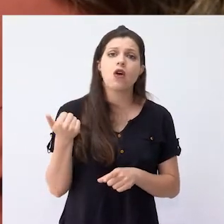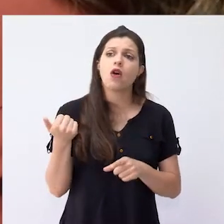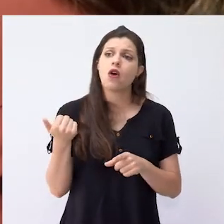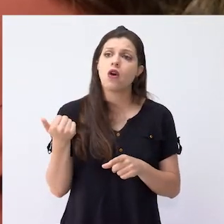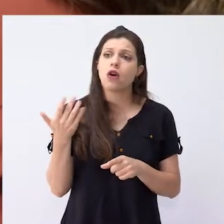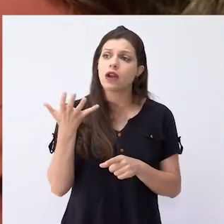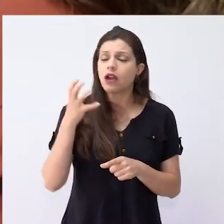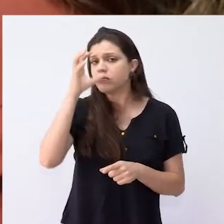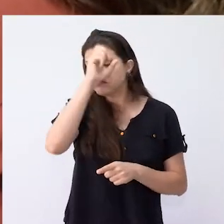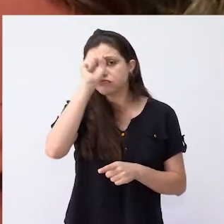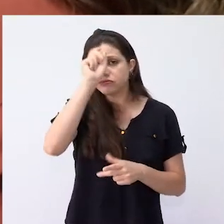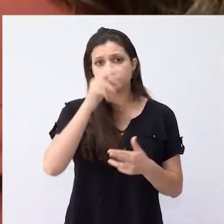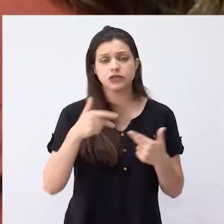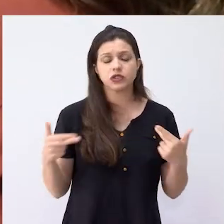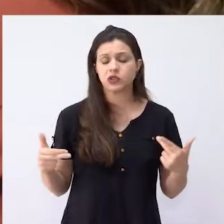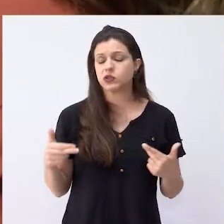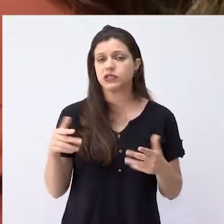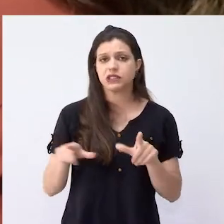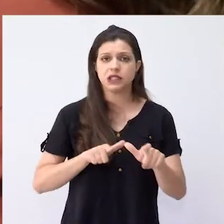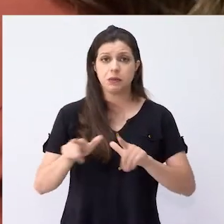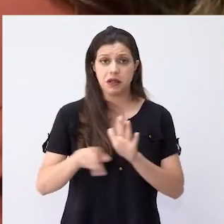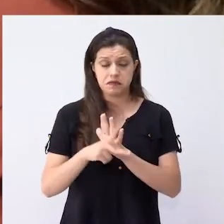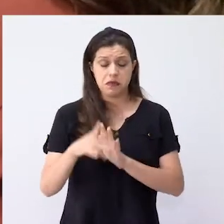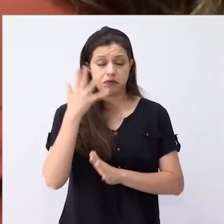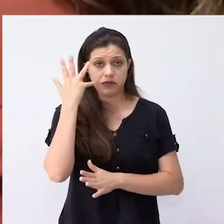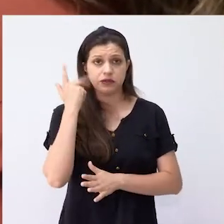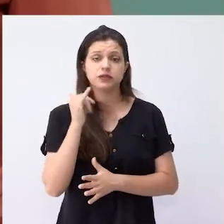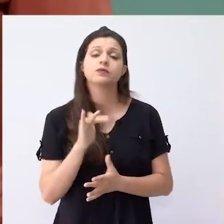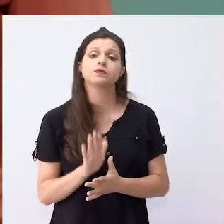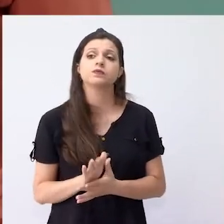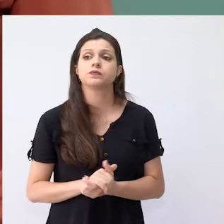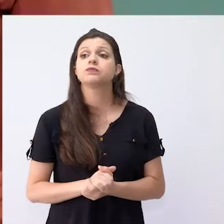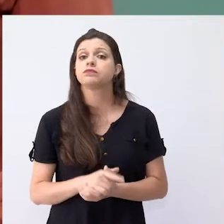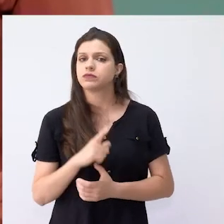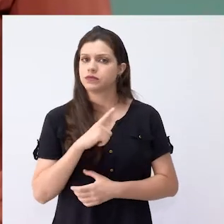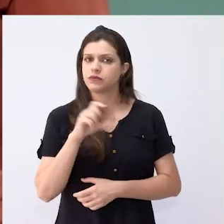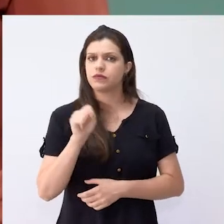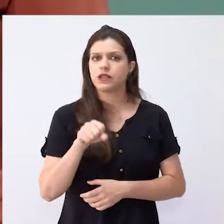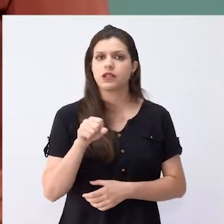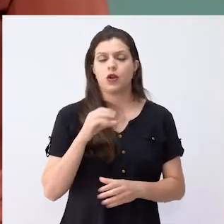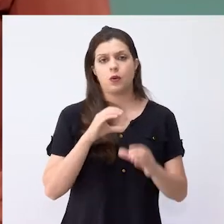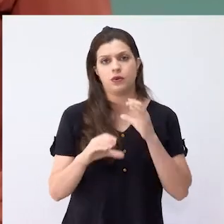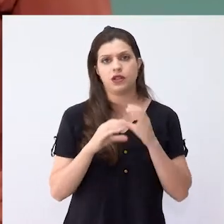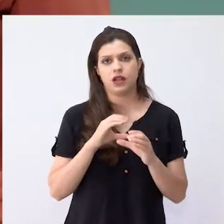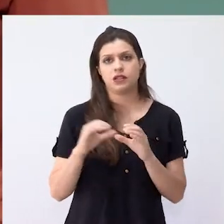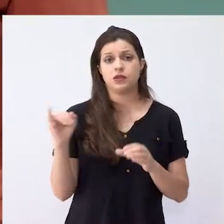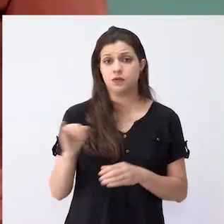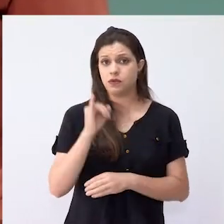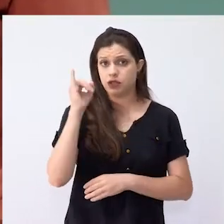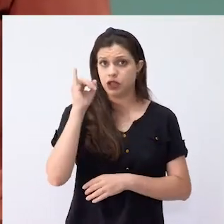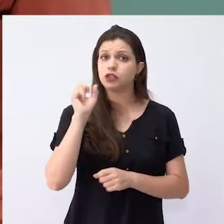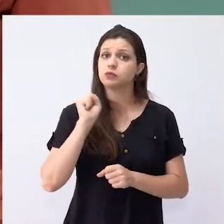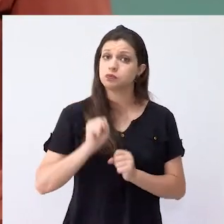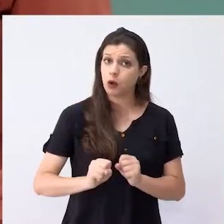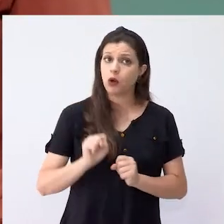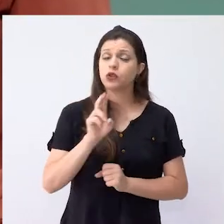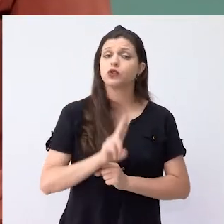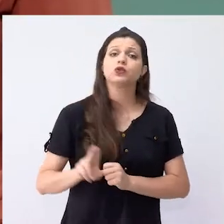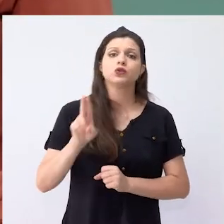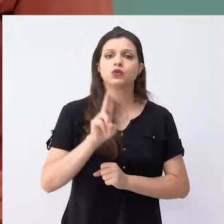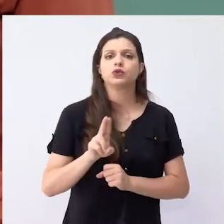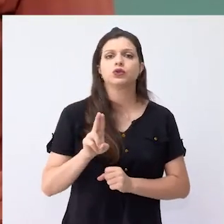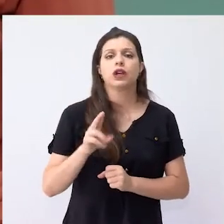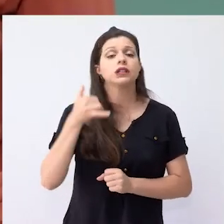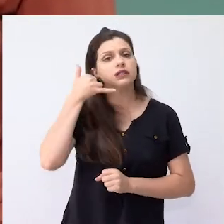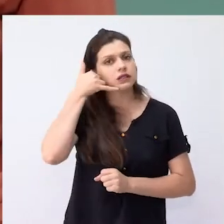mais sobre a condição ilegal do trabalho das crianças. Nós temos alguns canais de comunicação importantes que a população